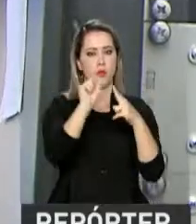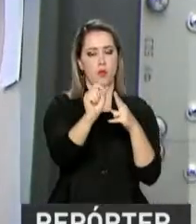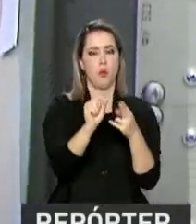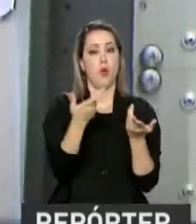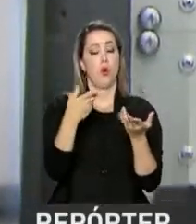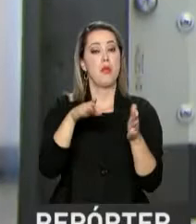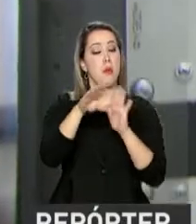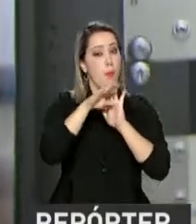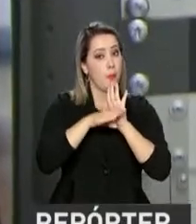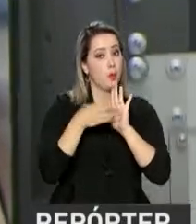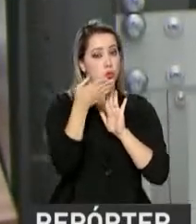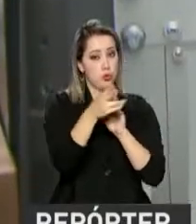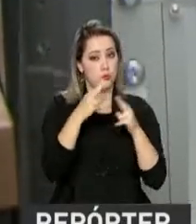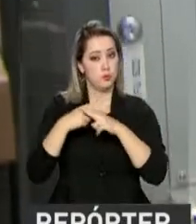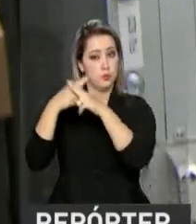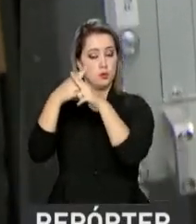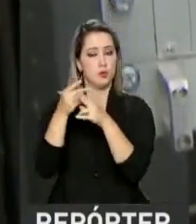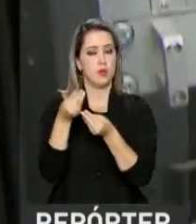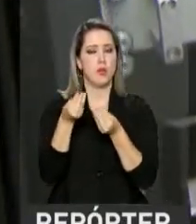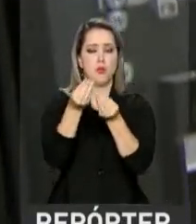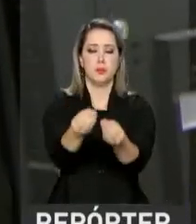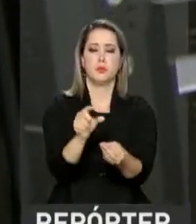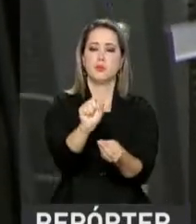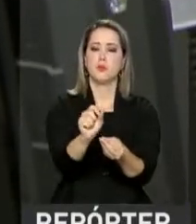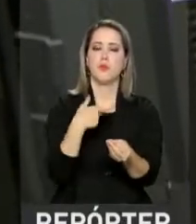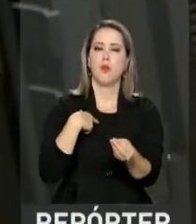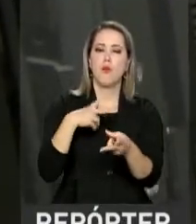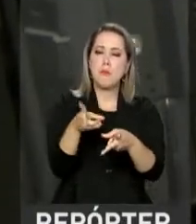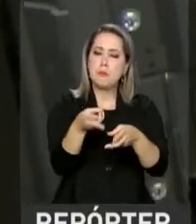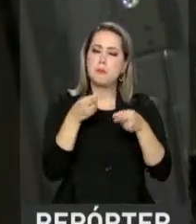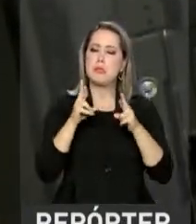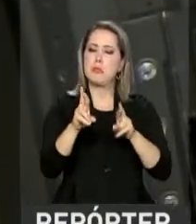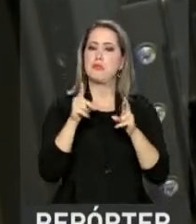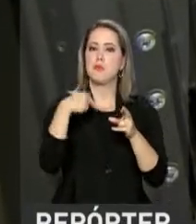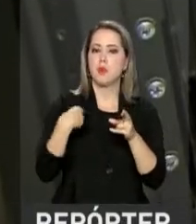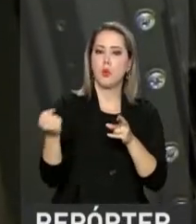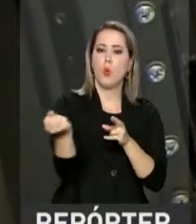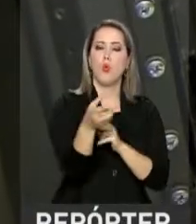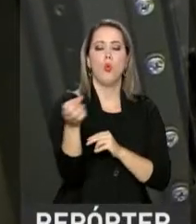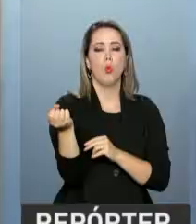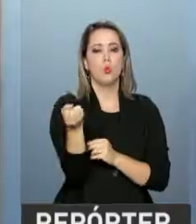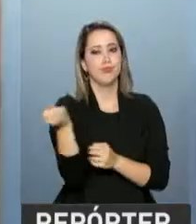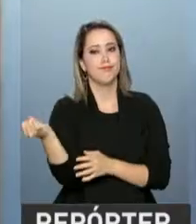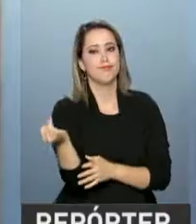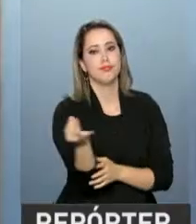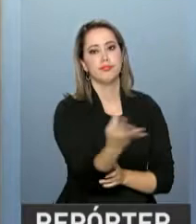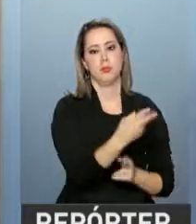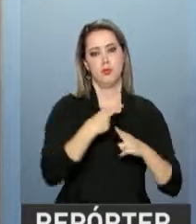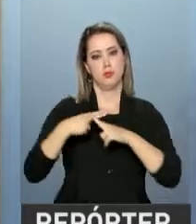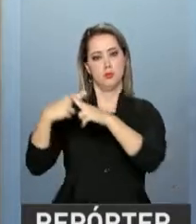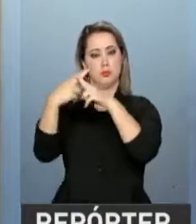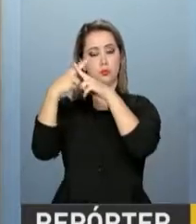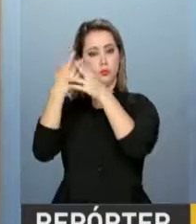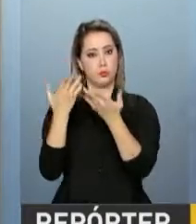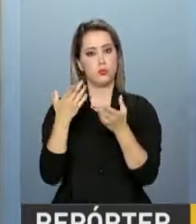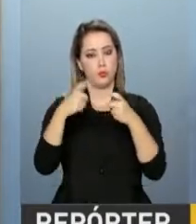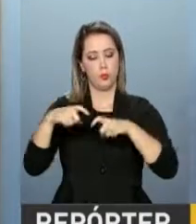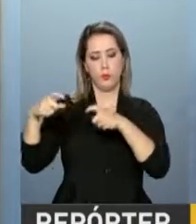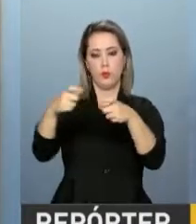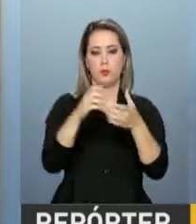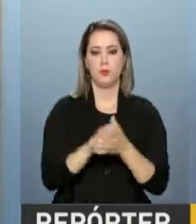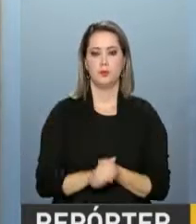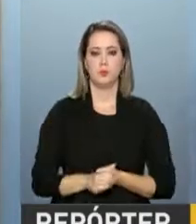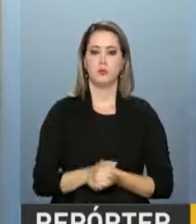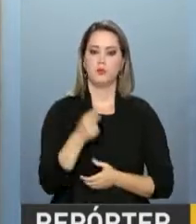donas no brasil ainda prevê a instalação de mais estações de monitoramento umas duas instalações e aí foram